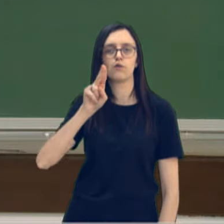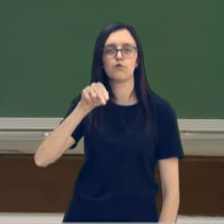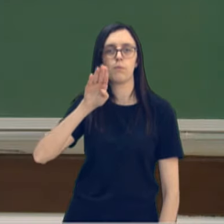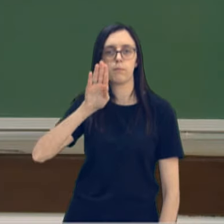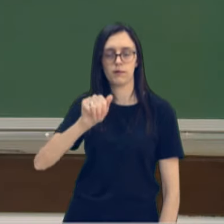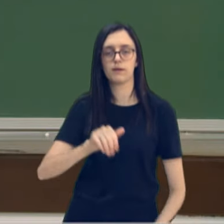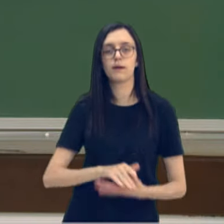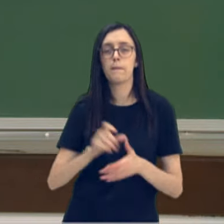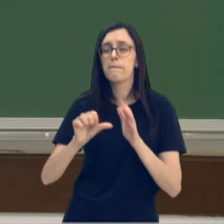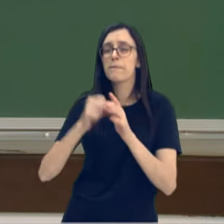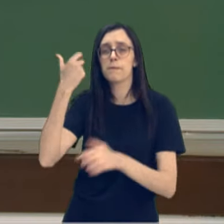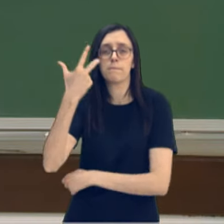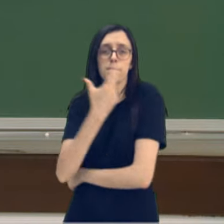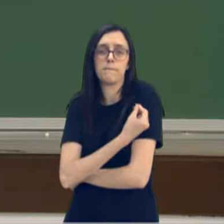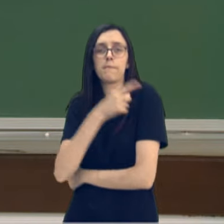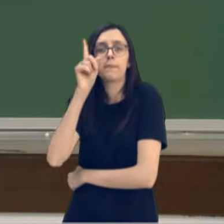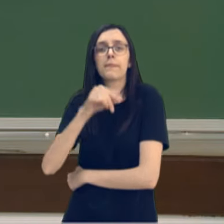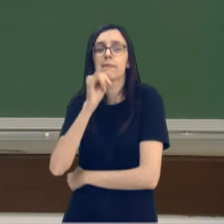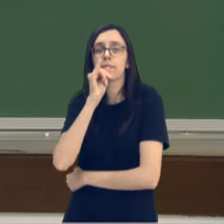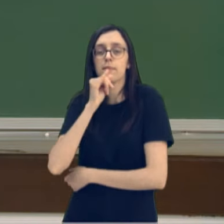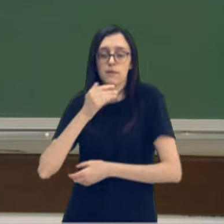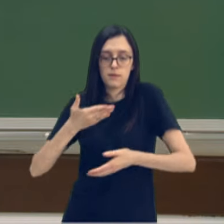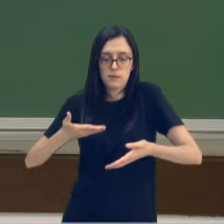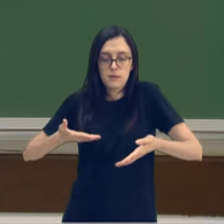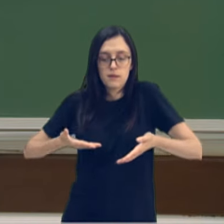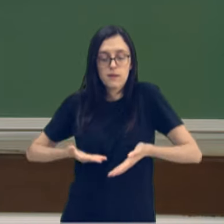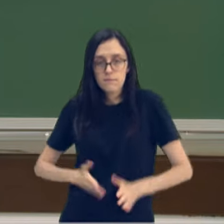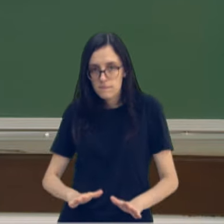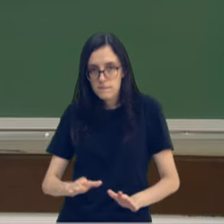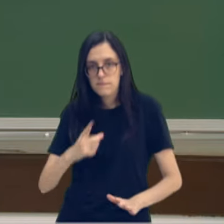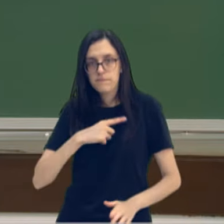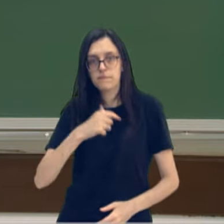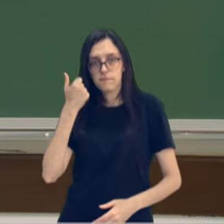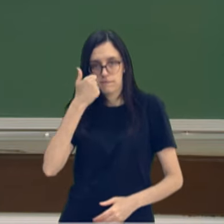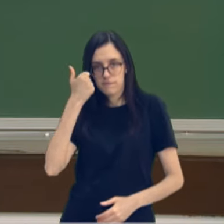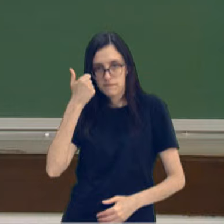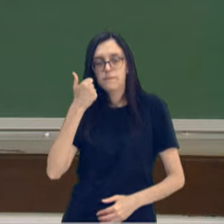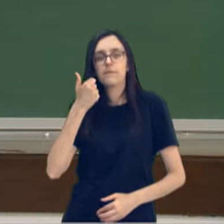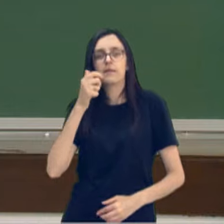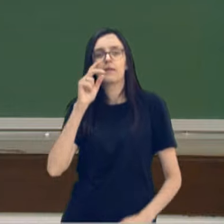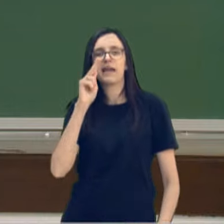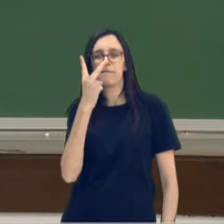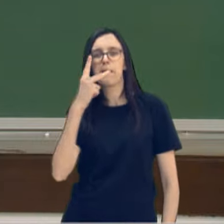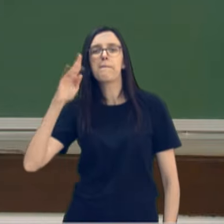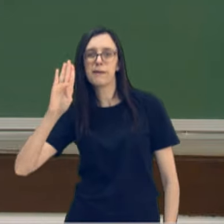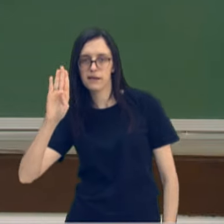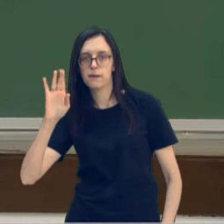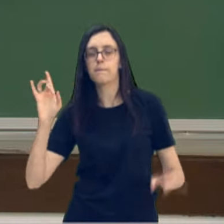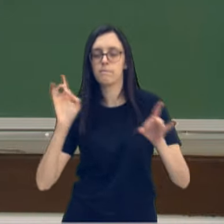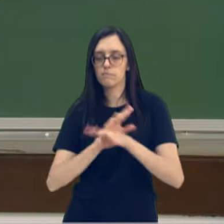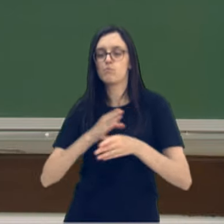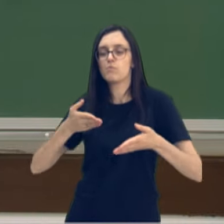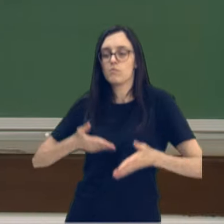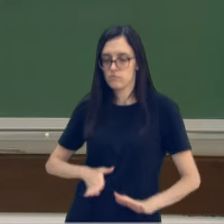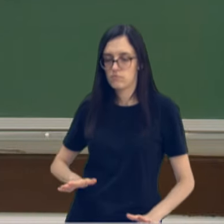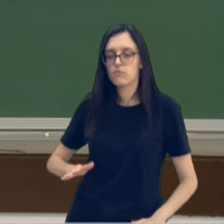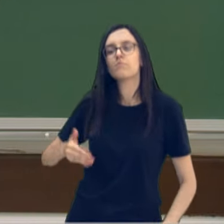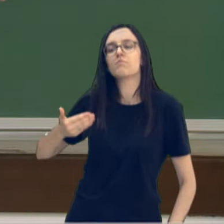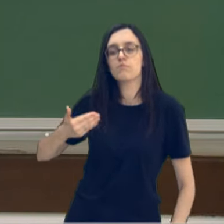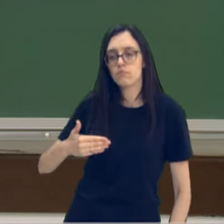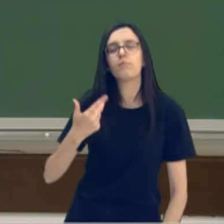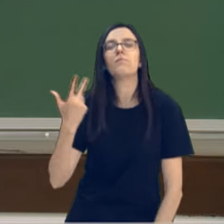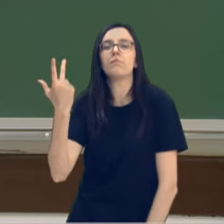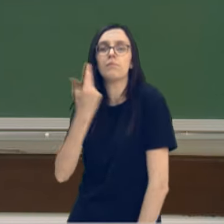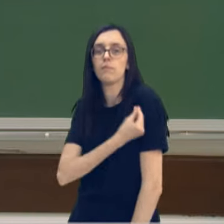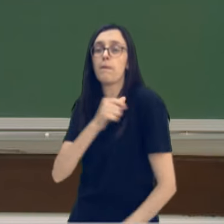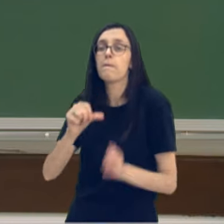a primeira vacina que você toma após sair do hospital, né? A primeira de todas é a hepatite B. E aí depois que você sai do hospital, quando você nasce,